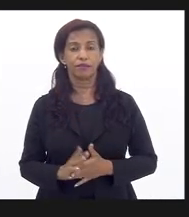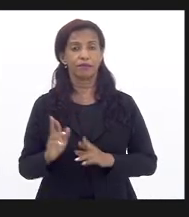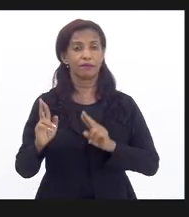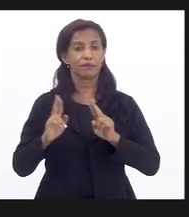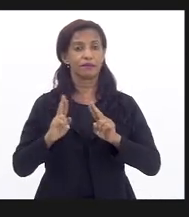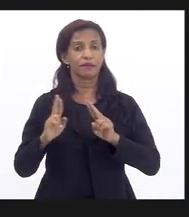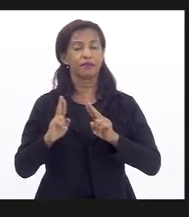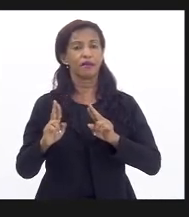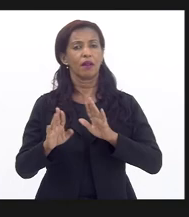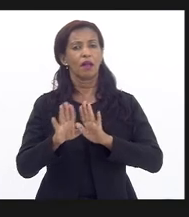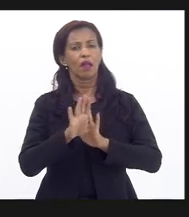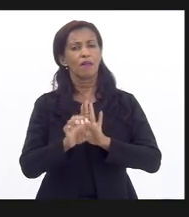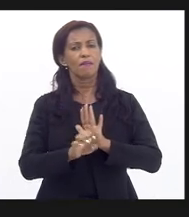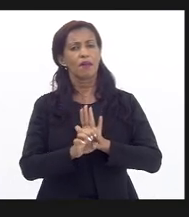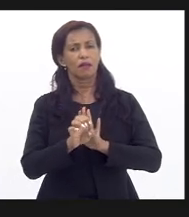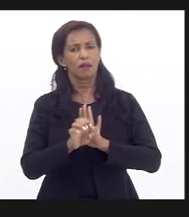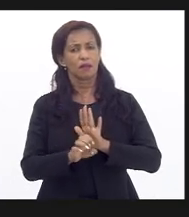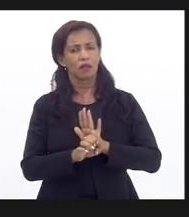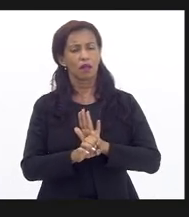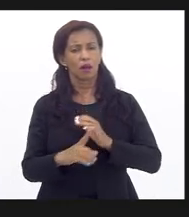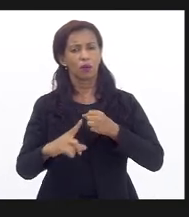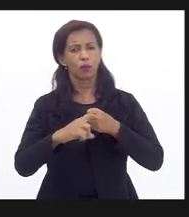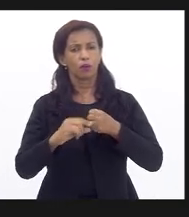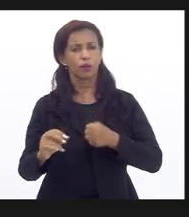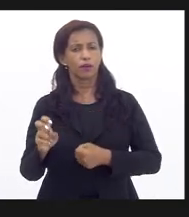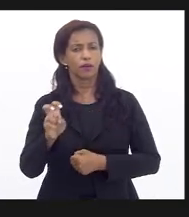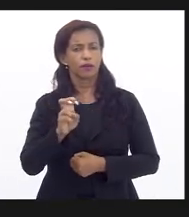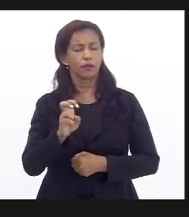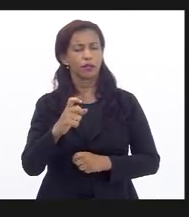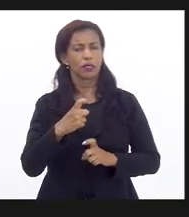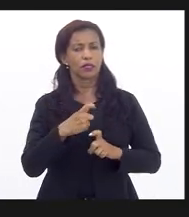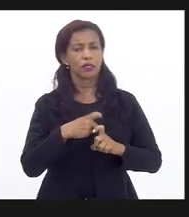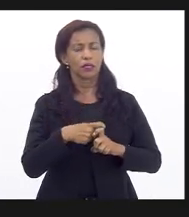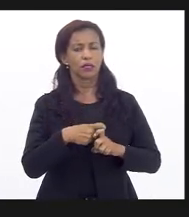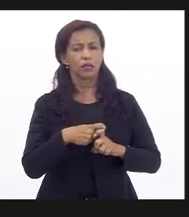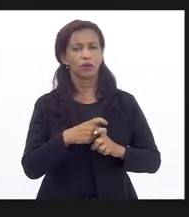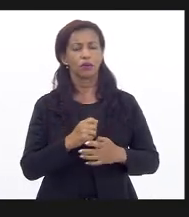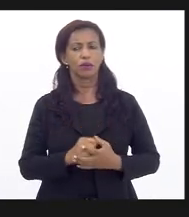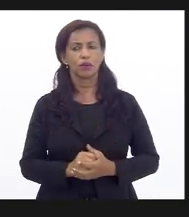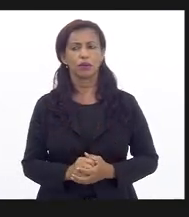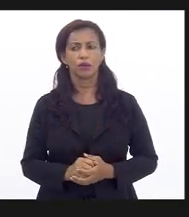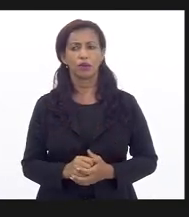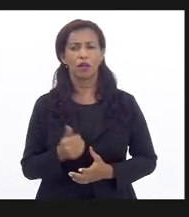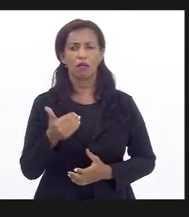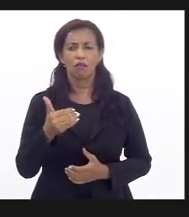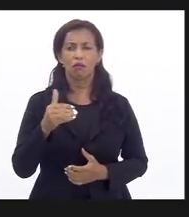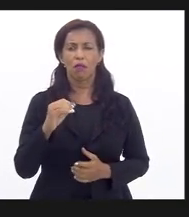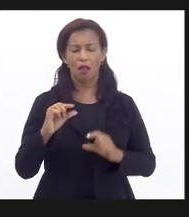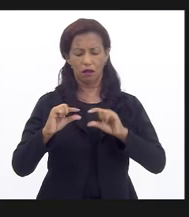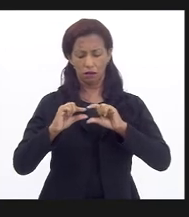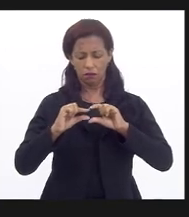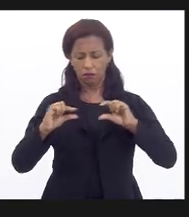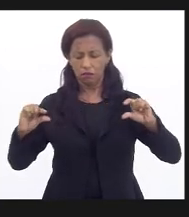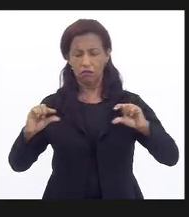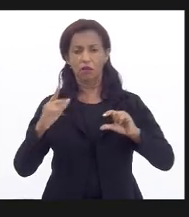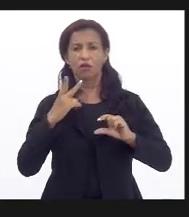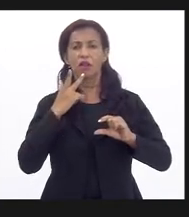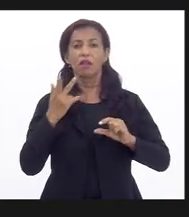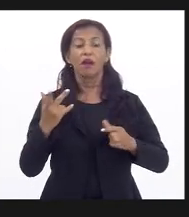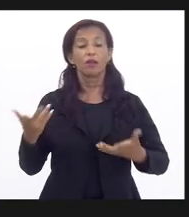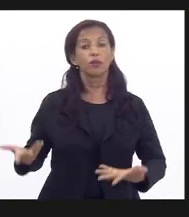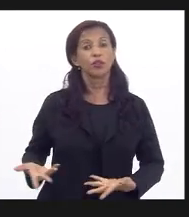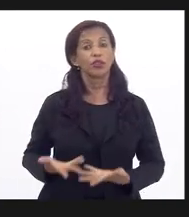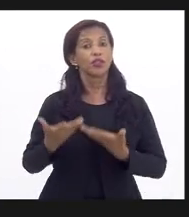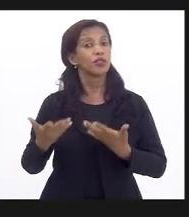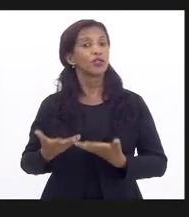à emenda supressiva do artigo 5º e inciso 10º, que falava sobre o